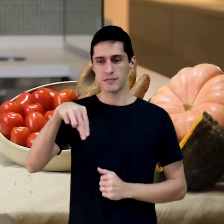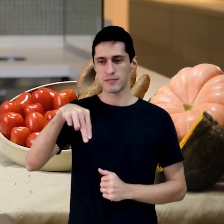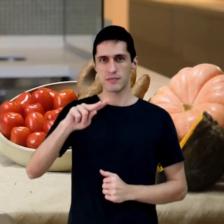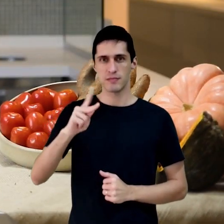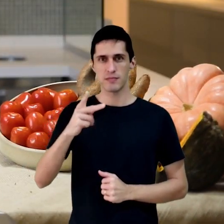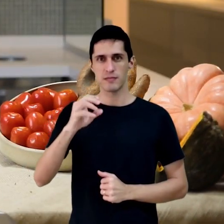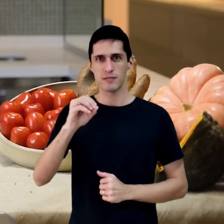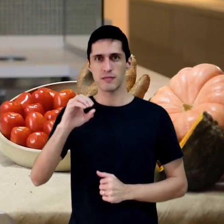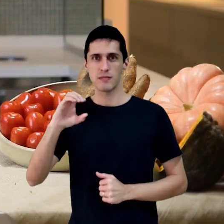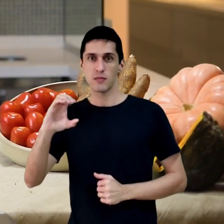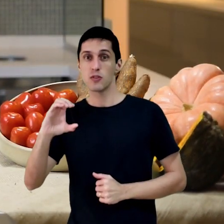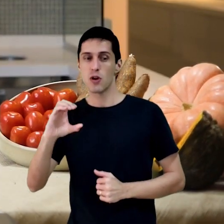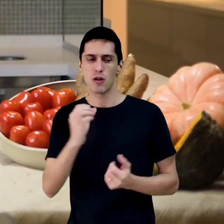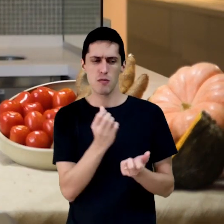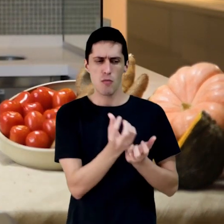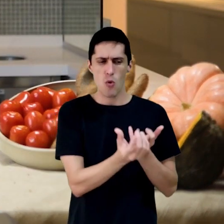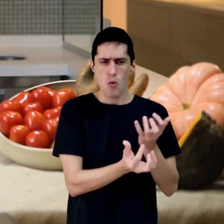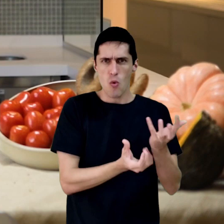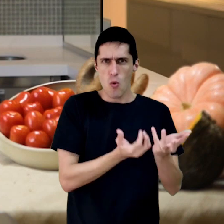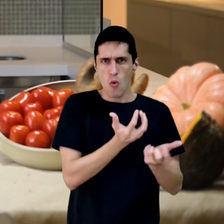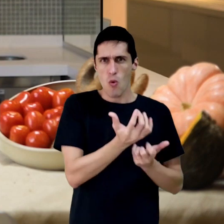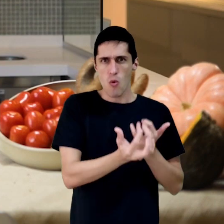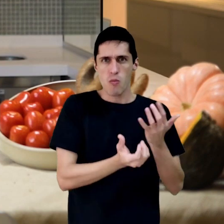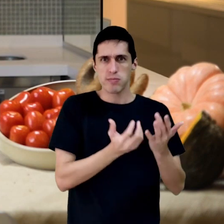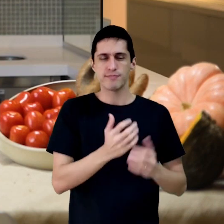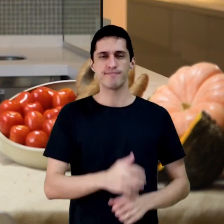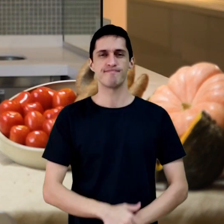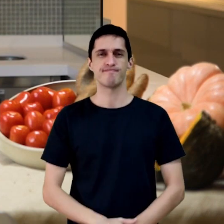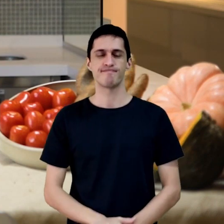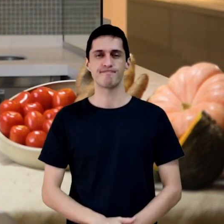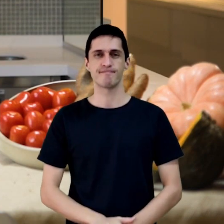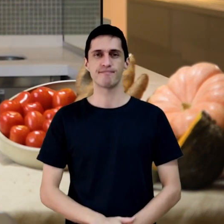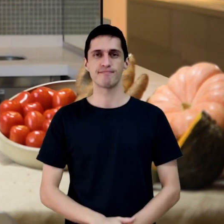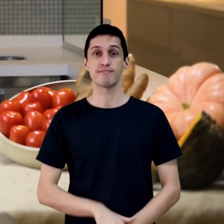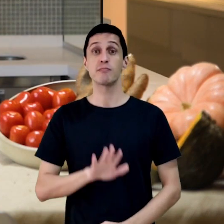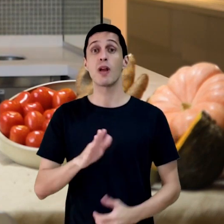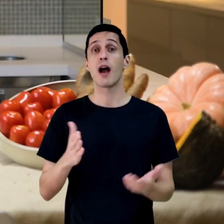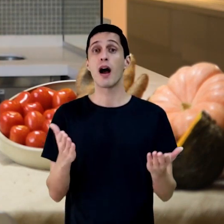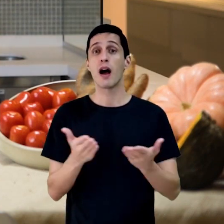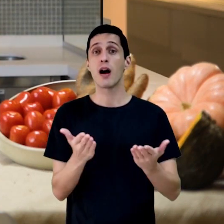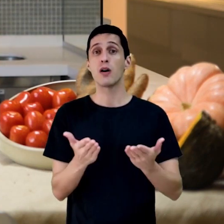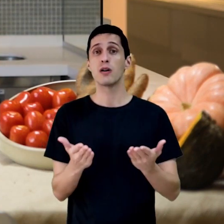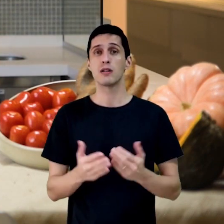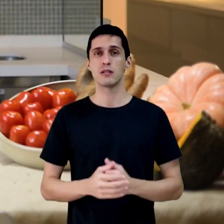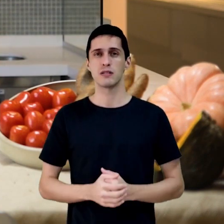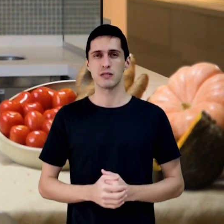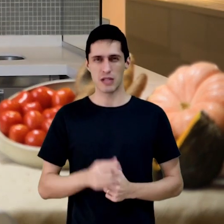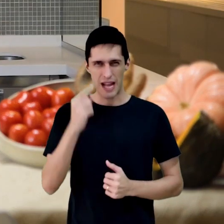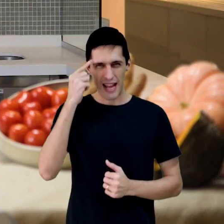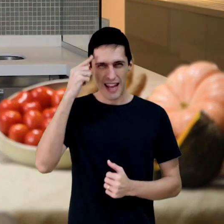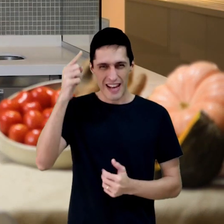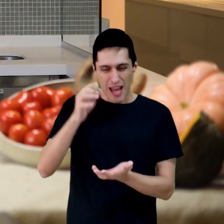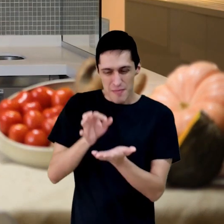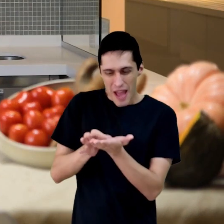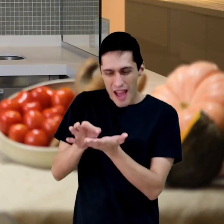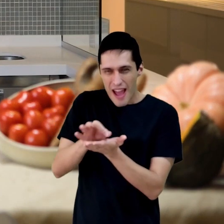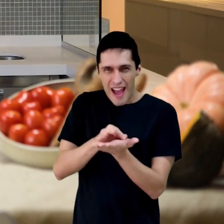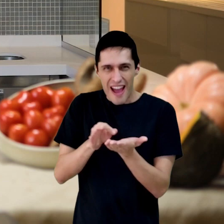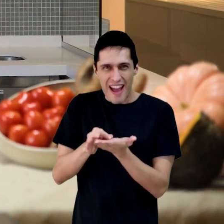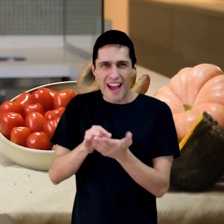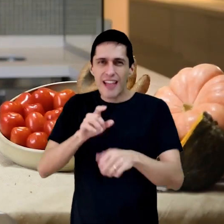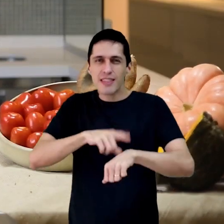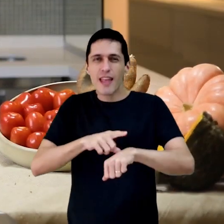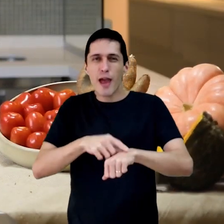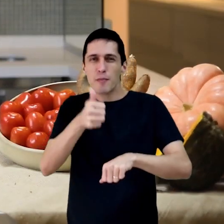do nosso nhoque. Para a gente não perder tempo, o que que nós vamos fazer agora? Lembra das sementes, que foram 10